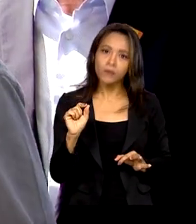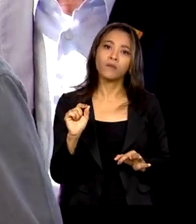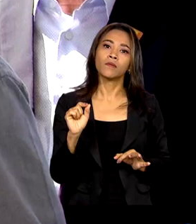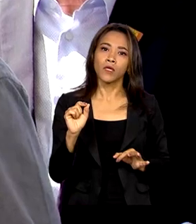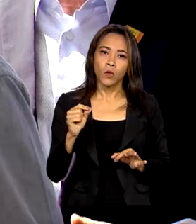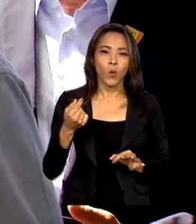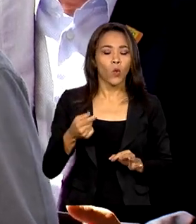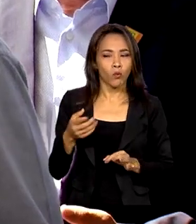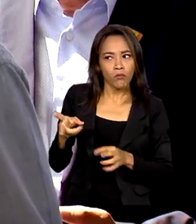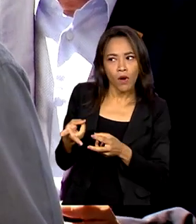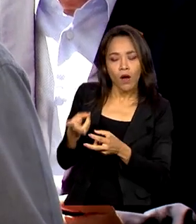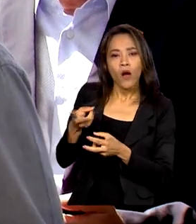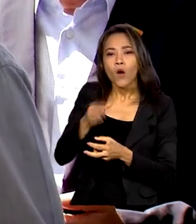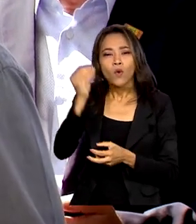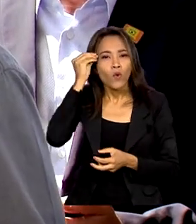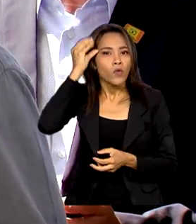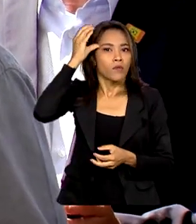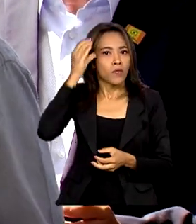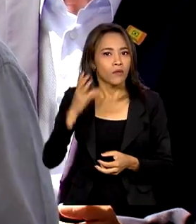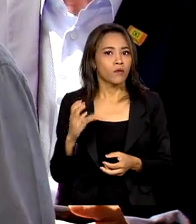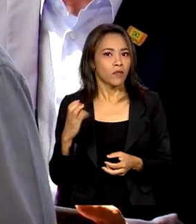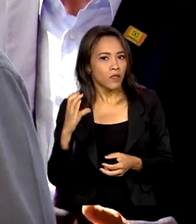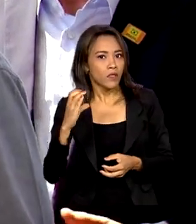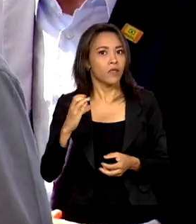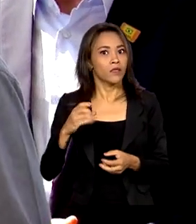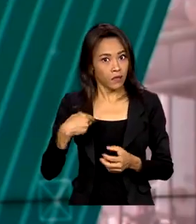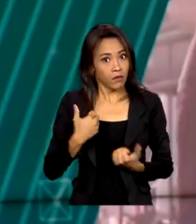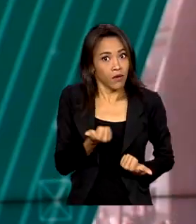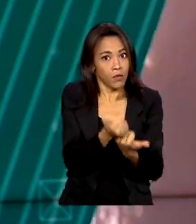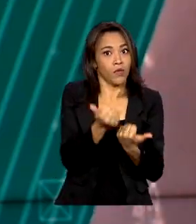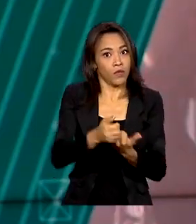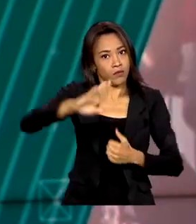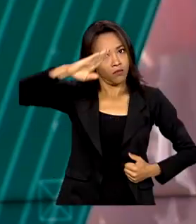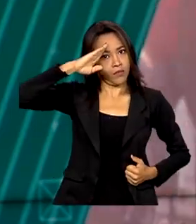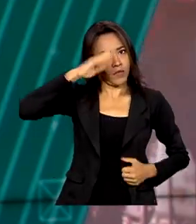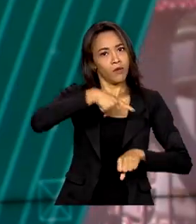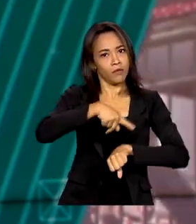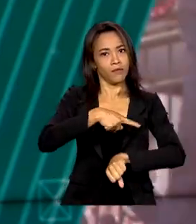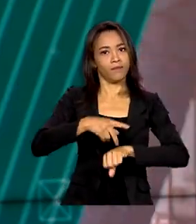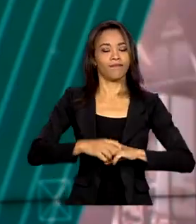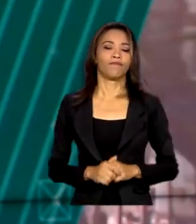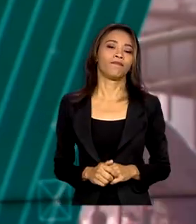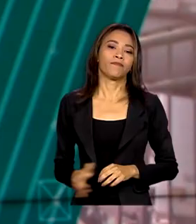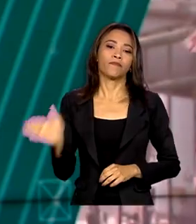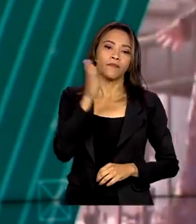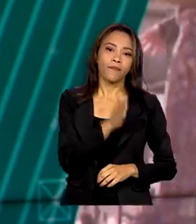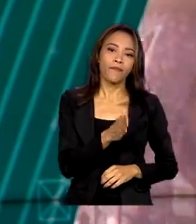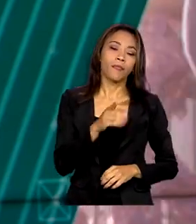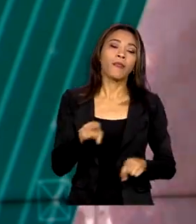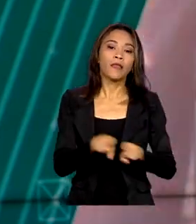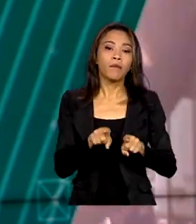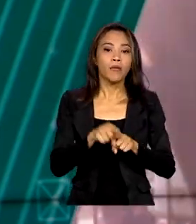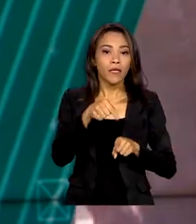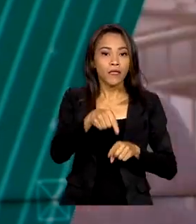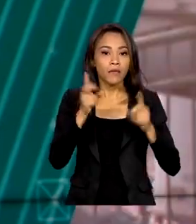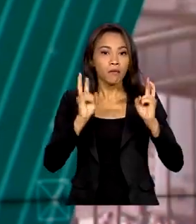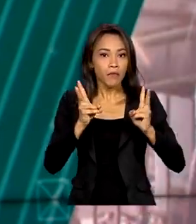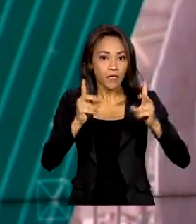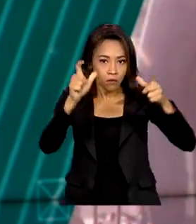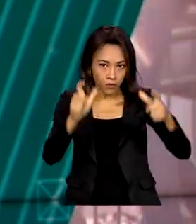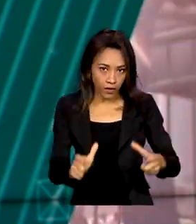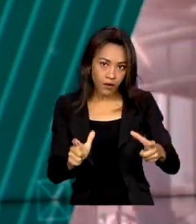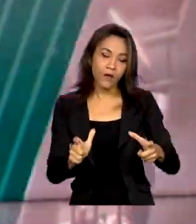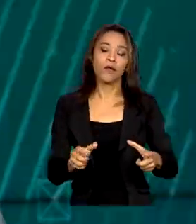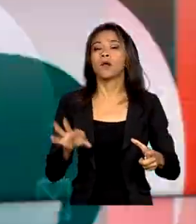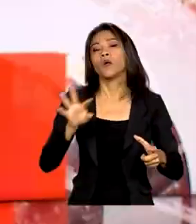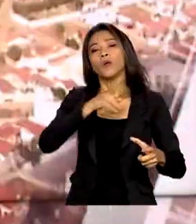científico e tecnológico, as nossas Forças Armadas e o próprio país. Ainda no Complexo de Itaguaí, o presidente Lula falou sobre